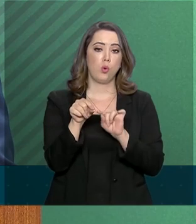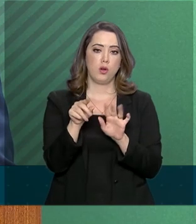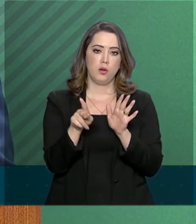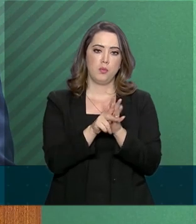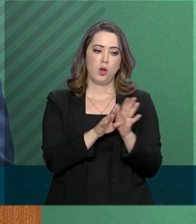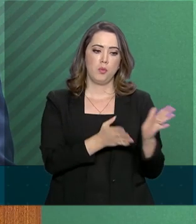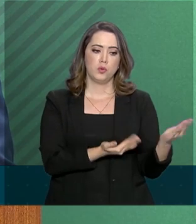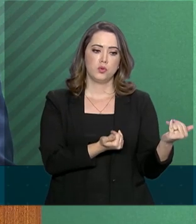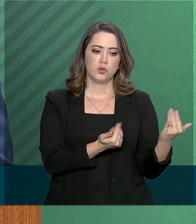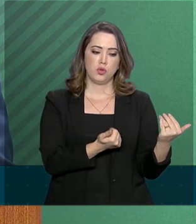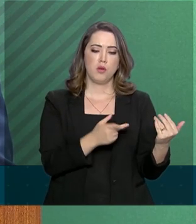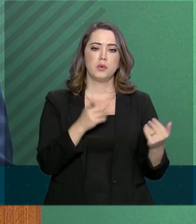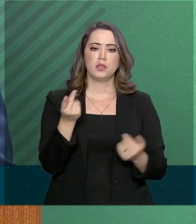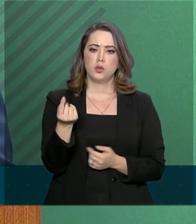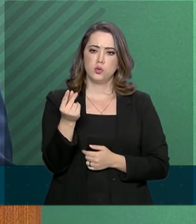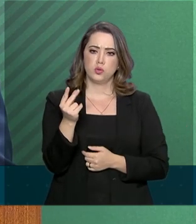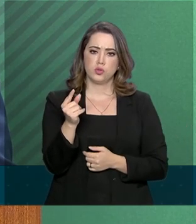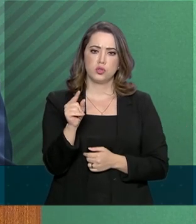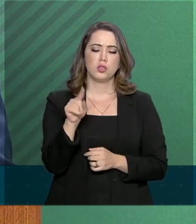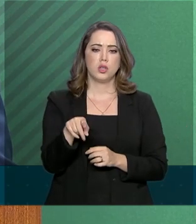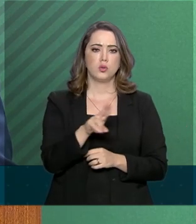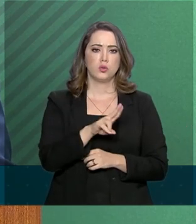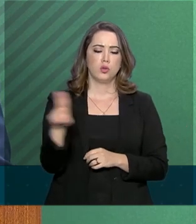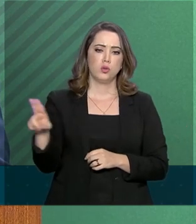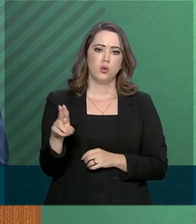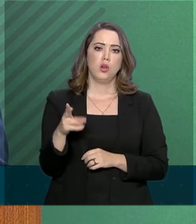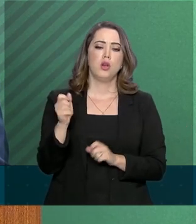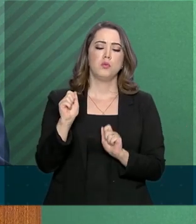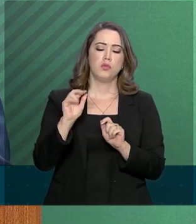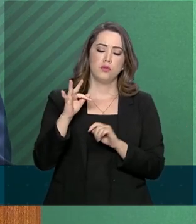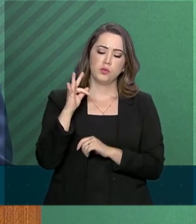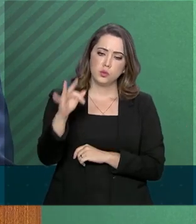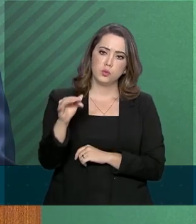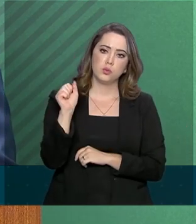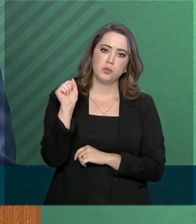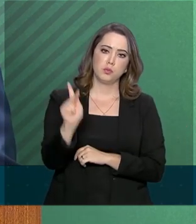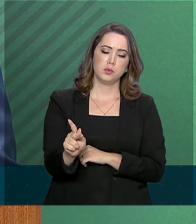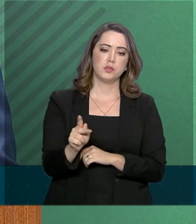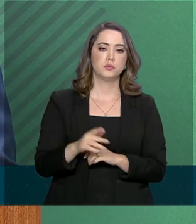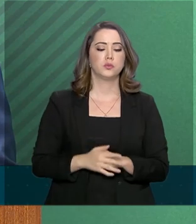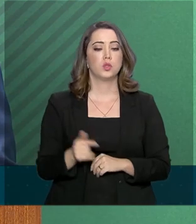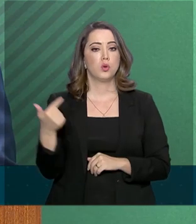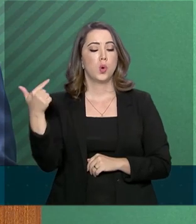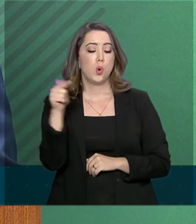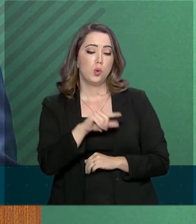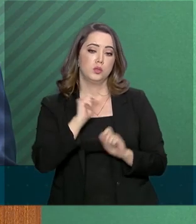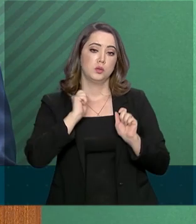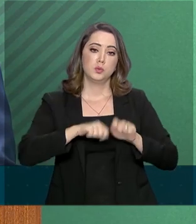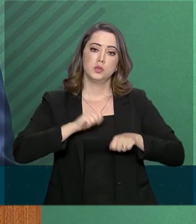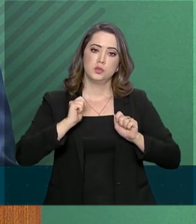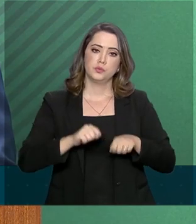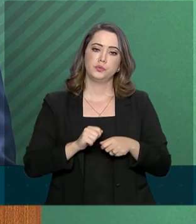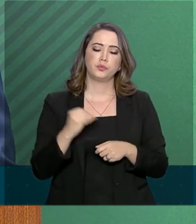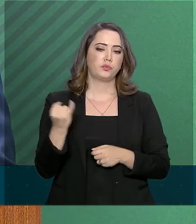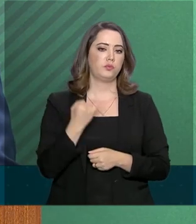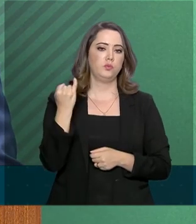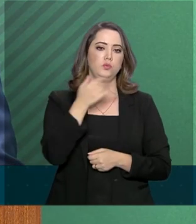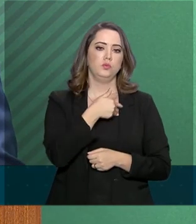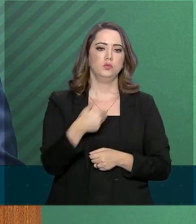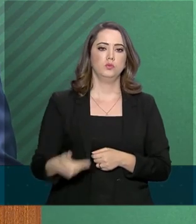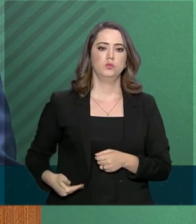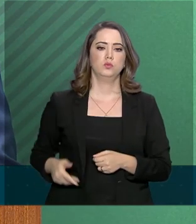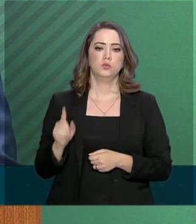tenham uma poupança garantida em seu nome para aposentadoria outra vertente é vital para o governo